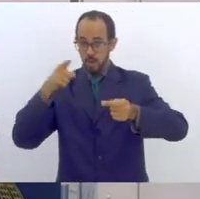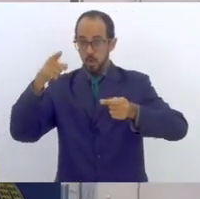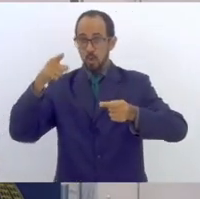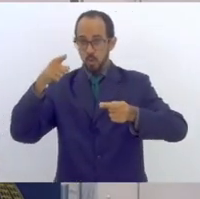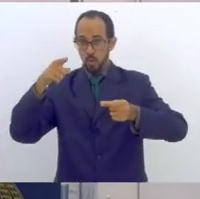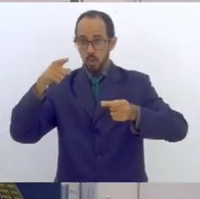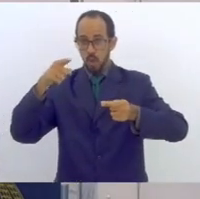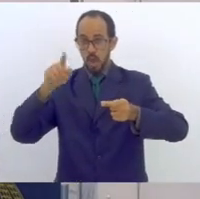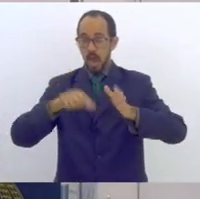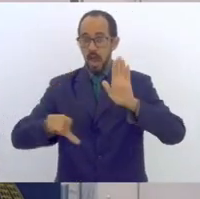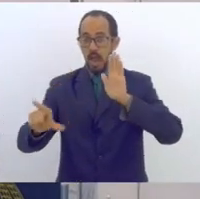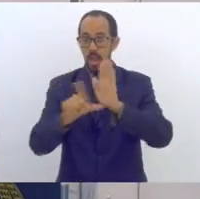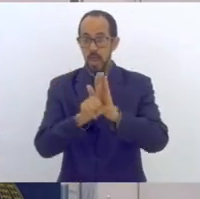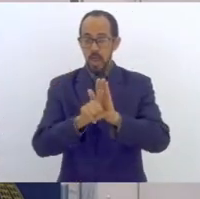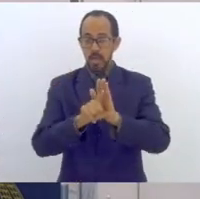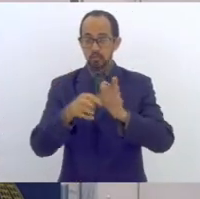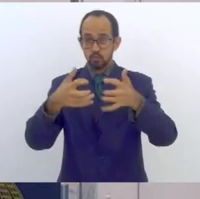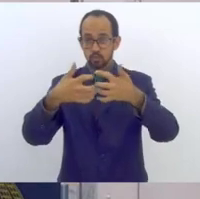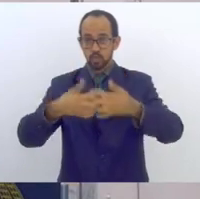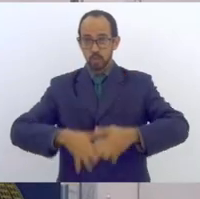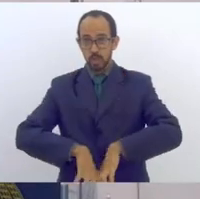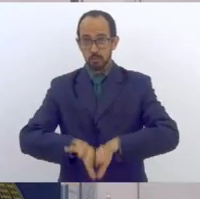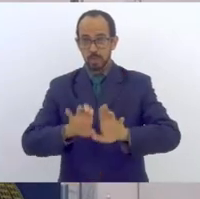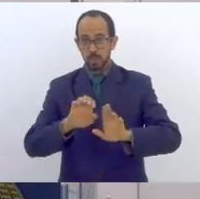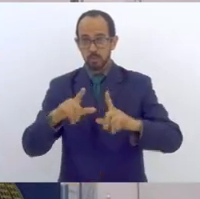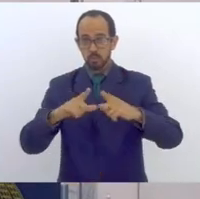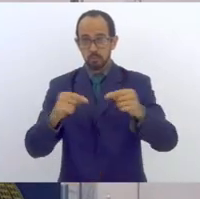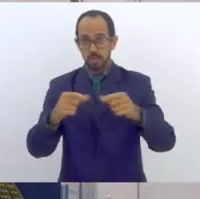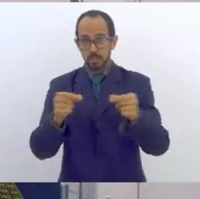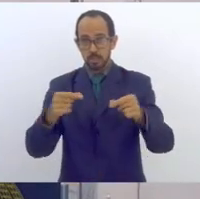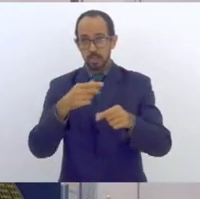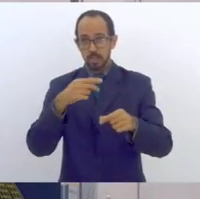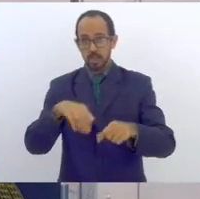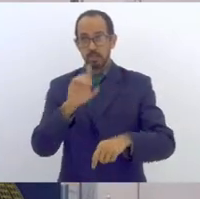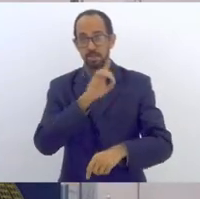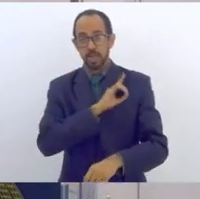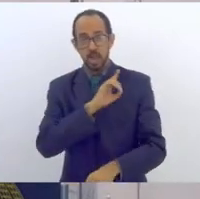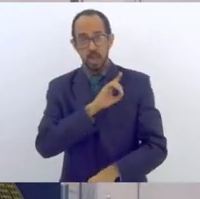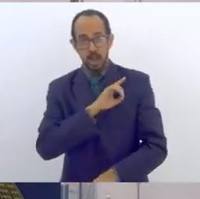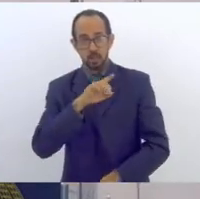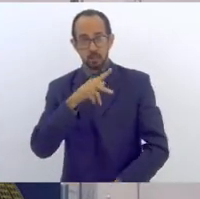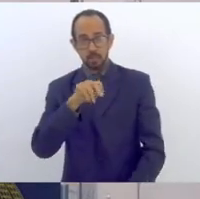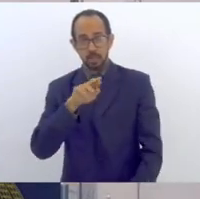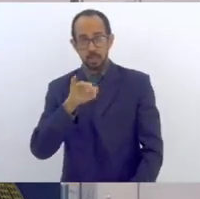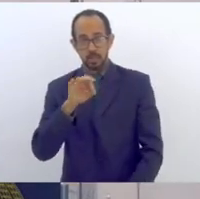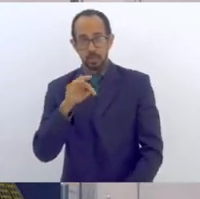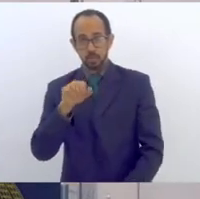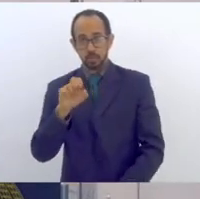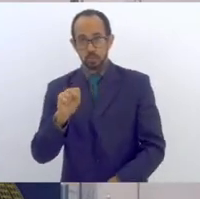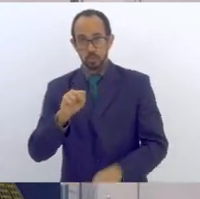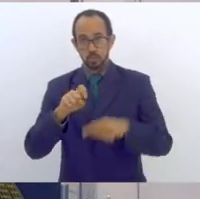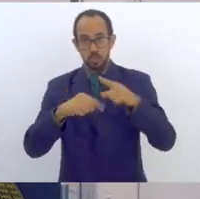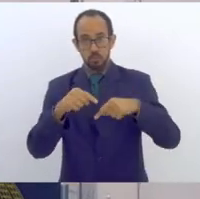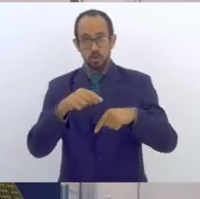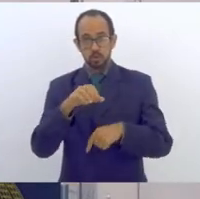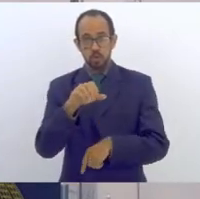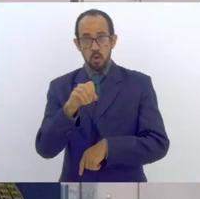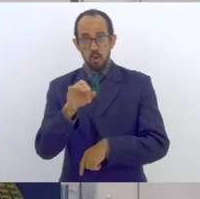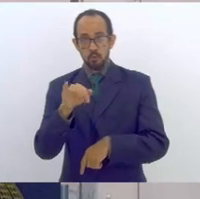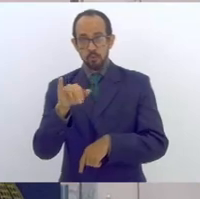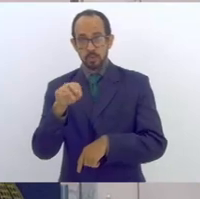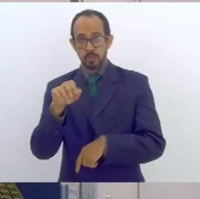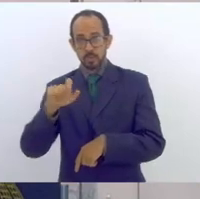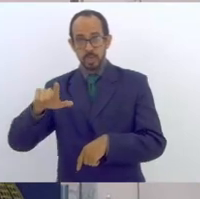a sinalização política lá é delegado peritos e oficiais de polícia